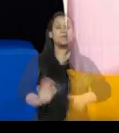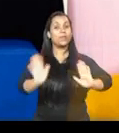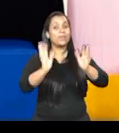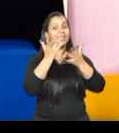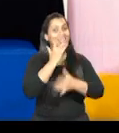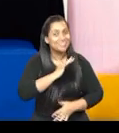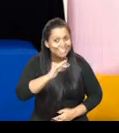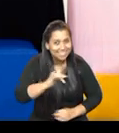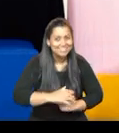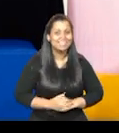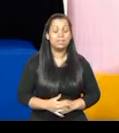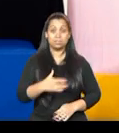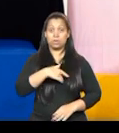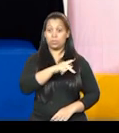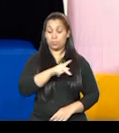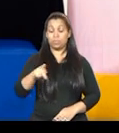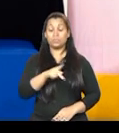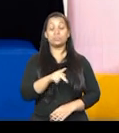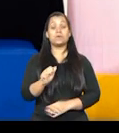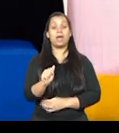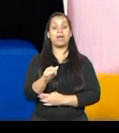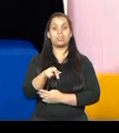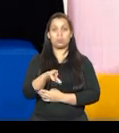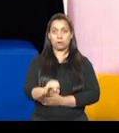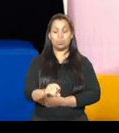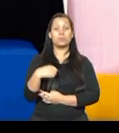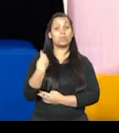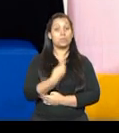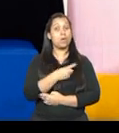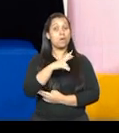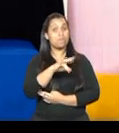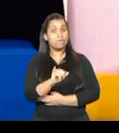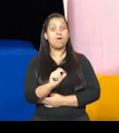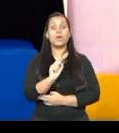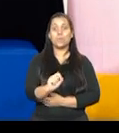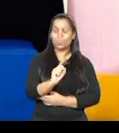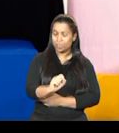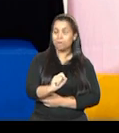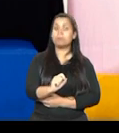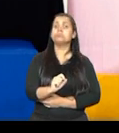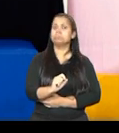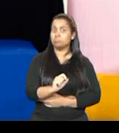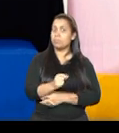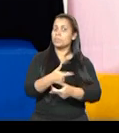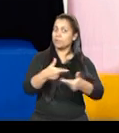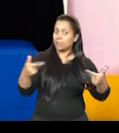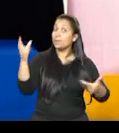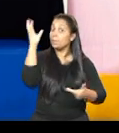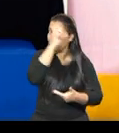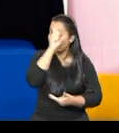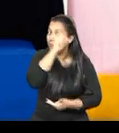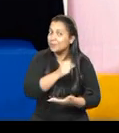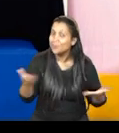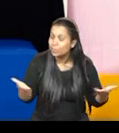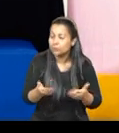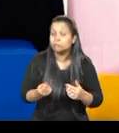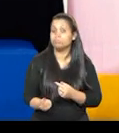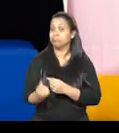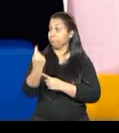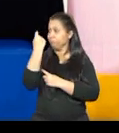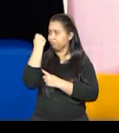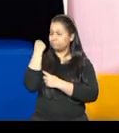Olá, crianças, eu sou o professor Adriano e nós vamos muita coisa hoje para aprender. Na aula passada, nós trabalhamos